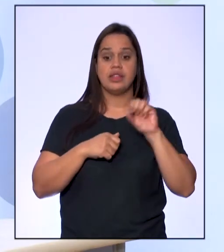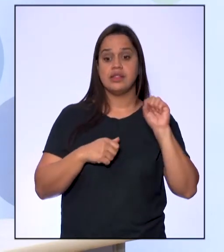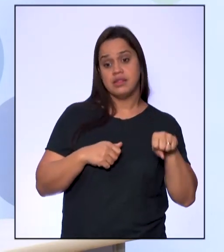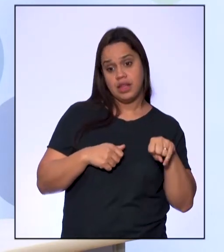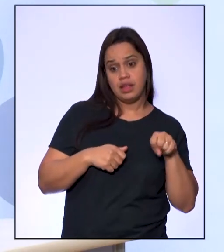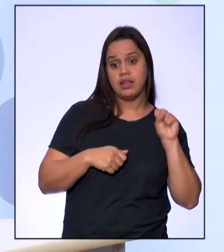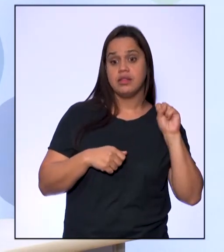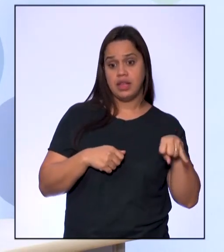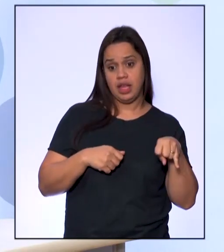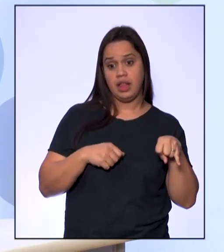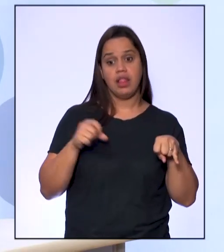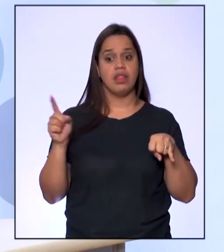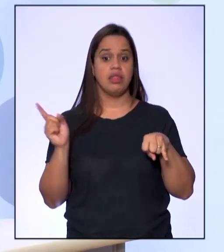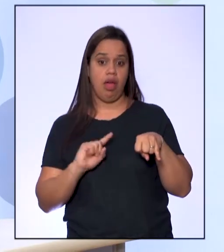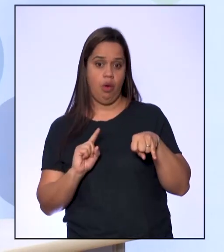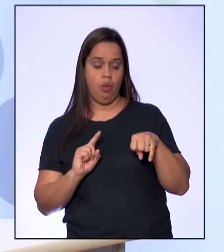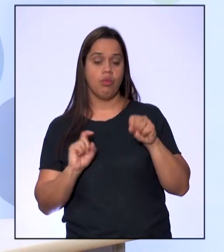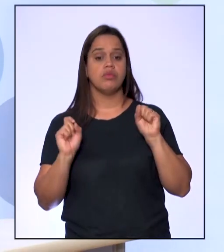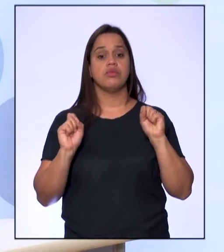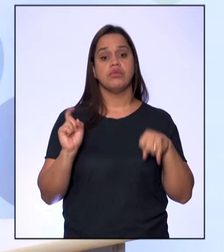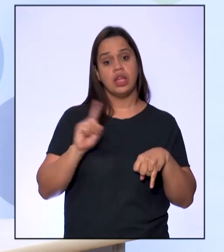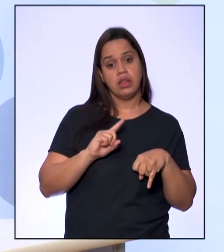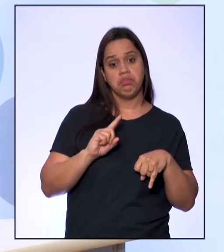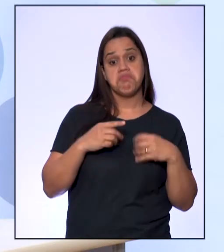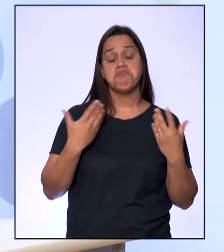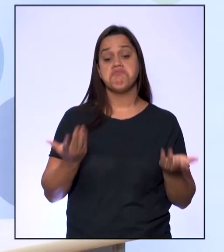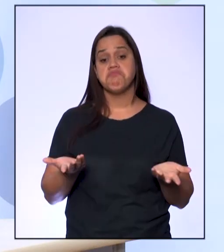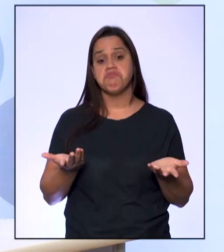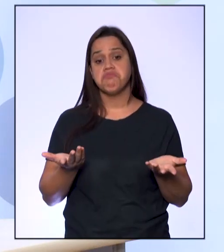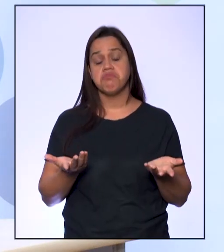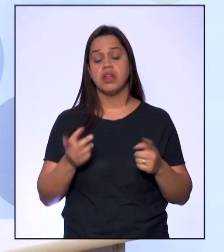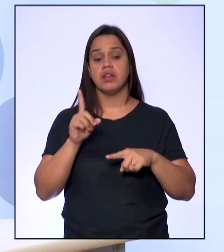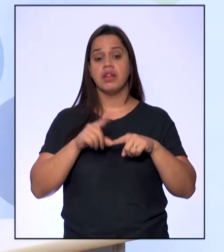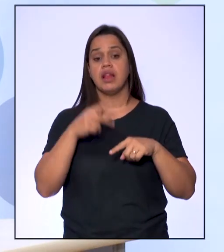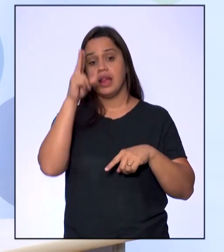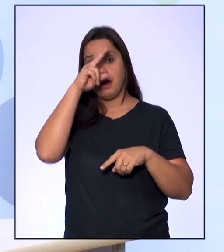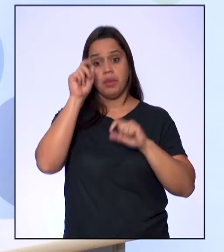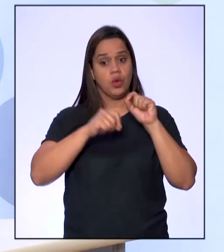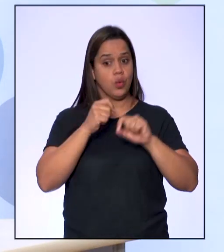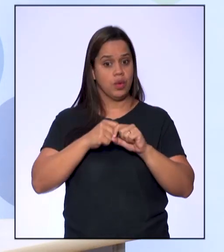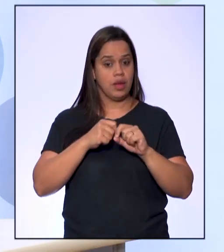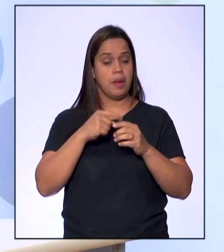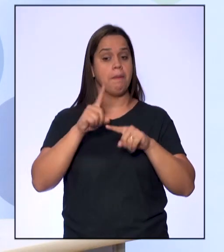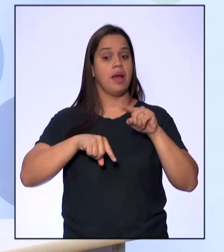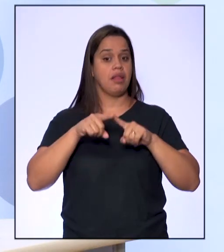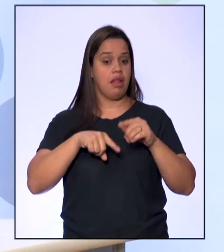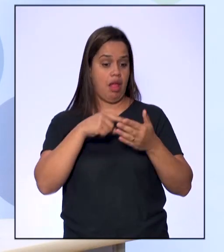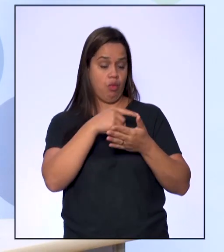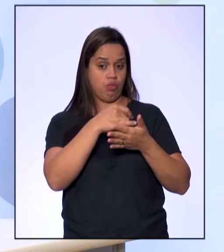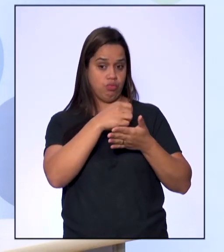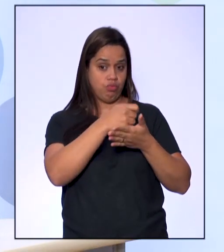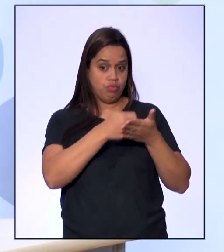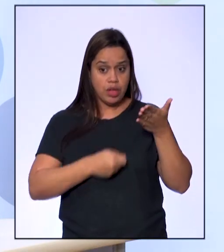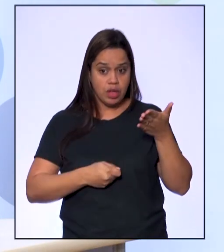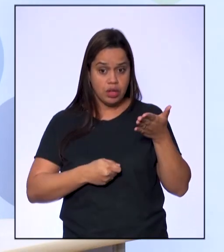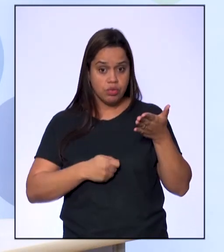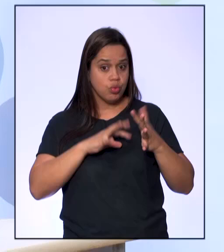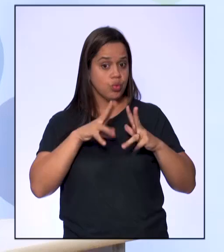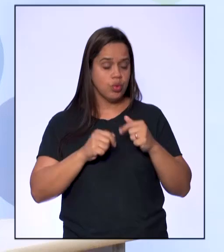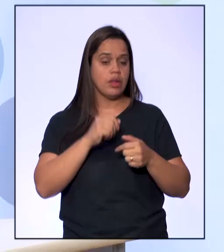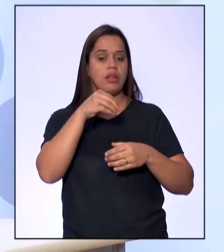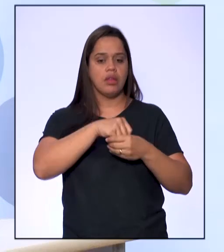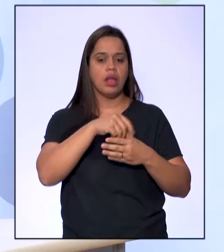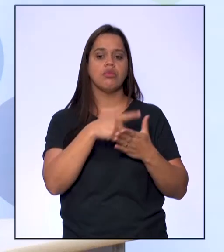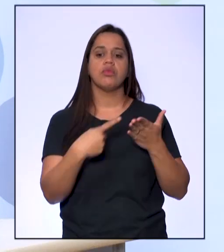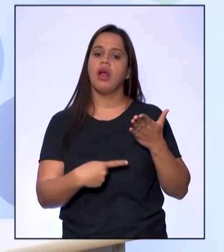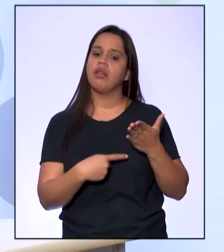do jornal Acontece Aqui. Gente, lembrando, este material está no Caderno do Aluno, volume 1, tá?